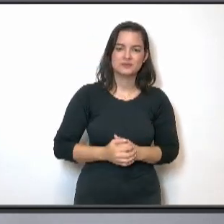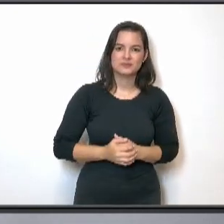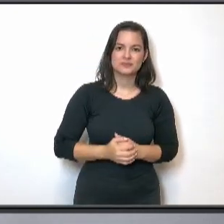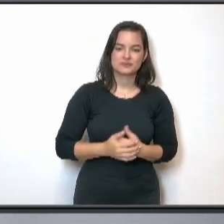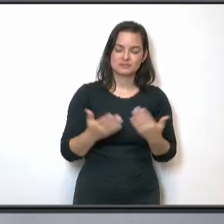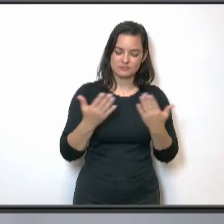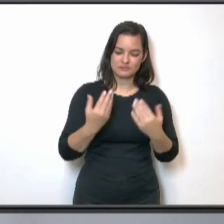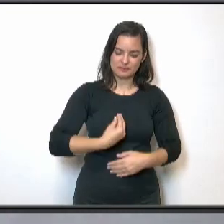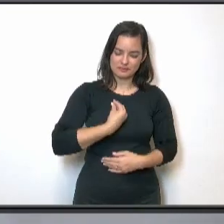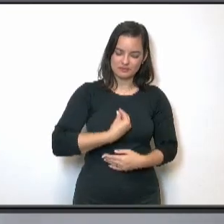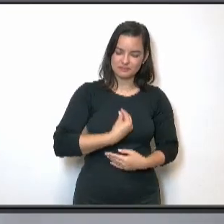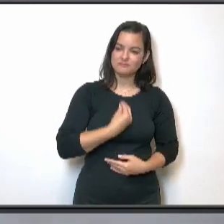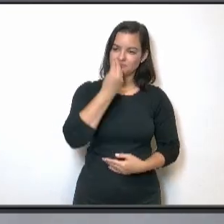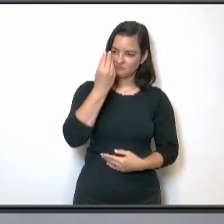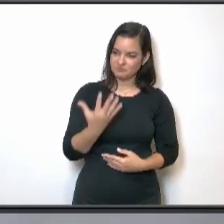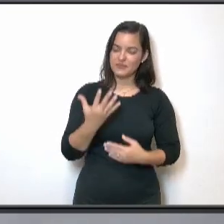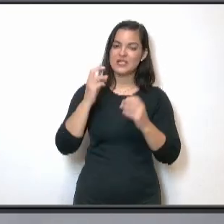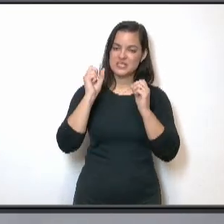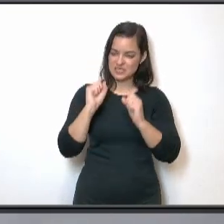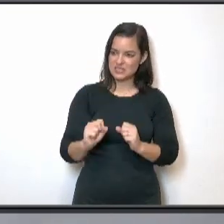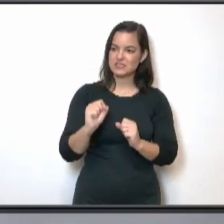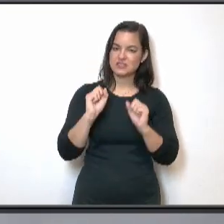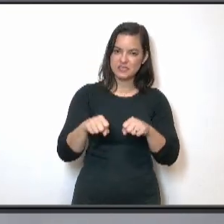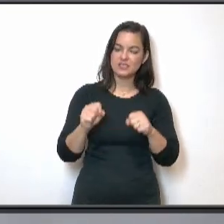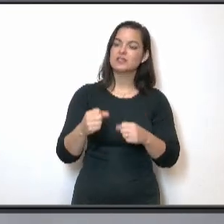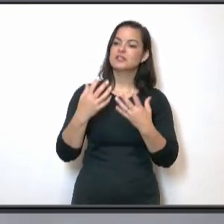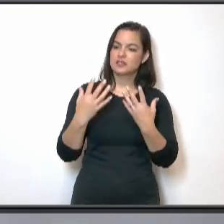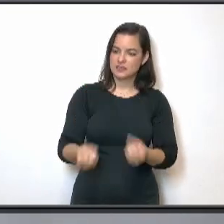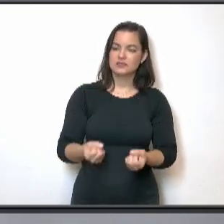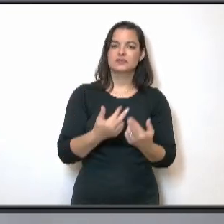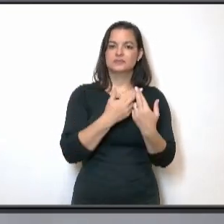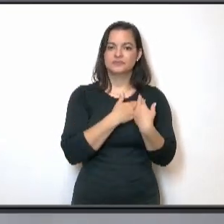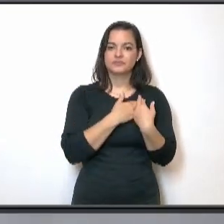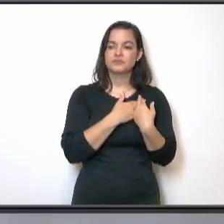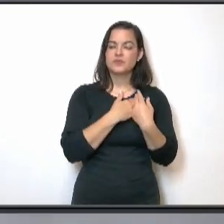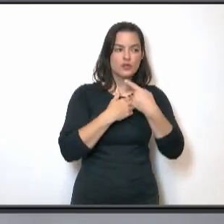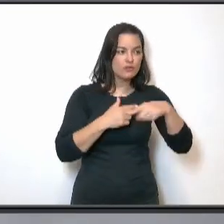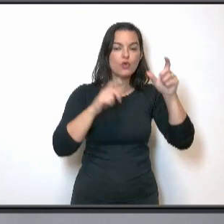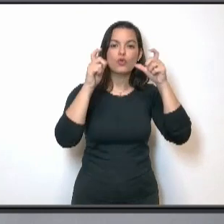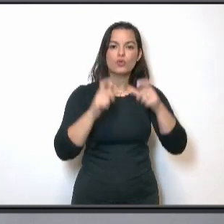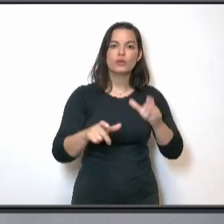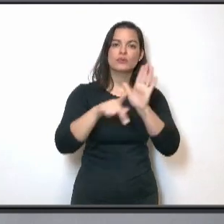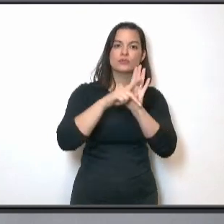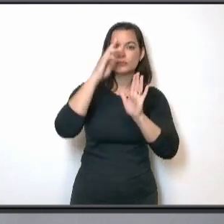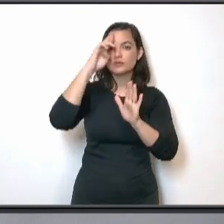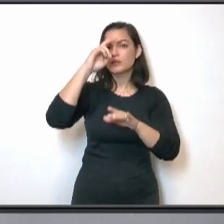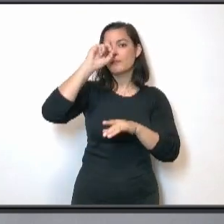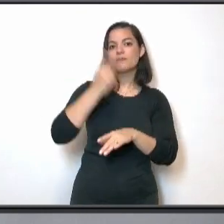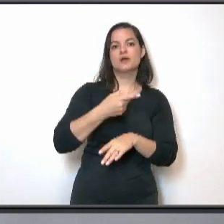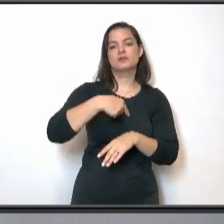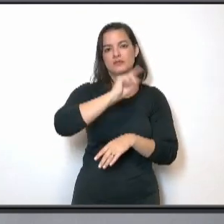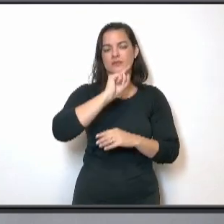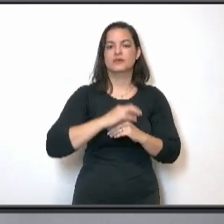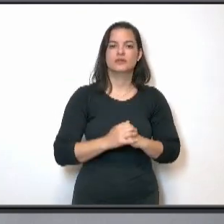Disposição para estar aonde o Senhor o chamava novamente para estar, e para fazer aquilo que